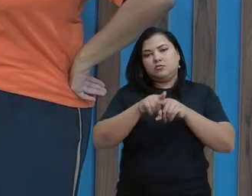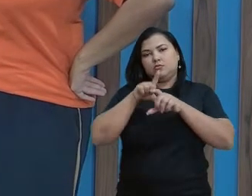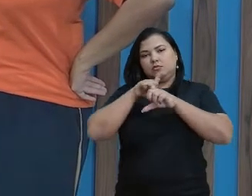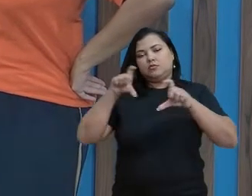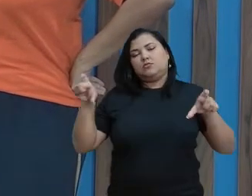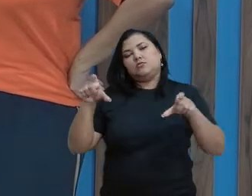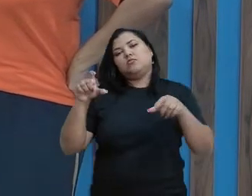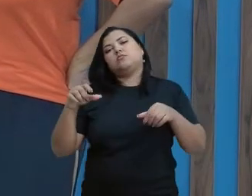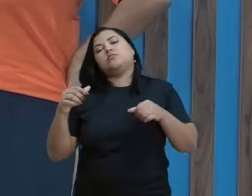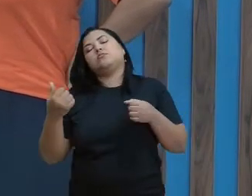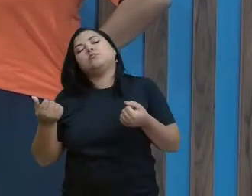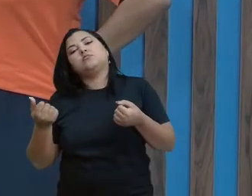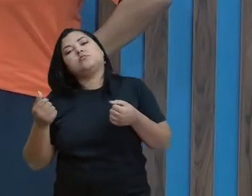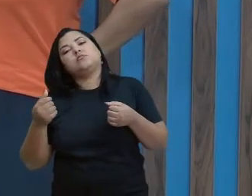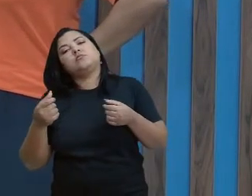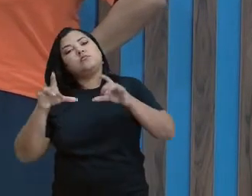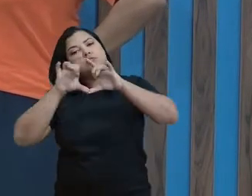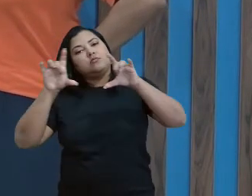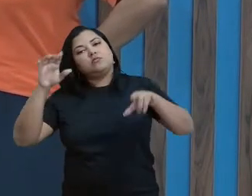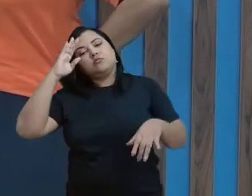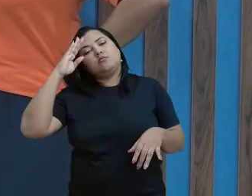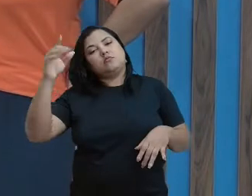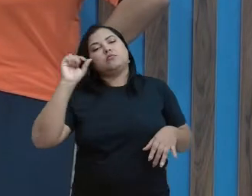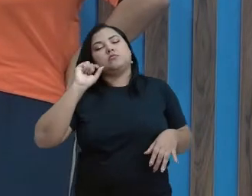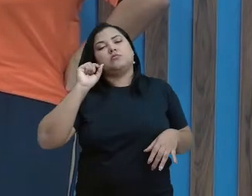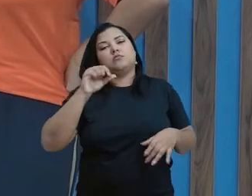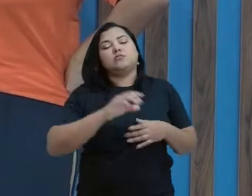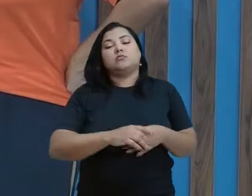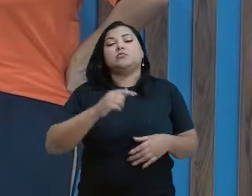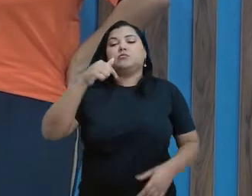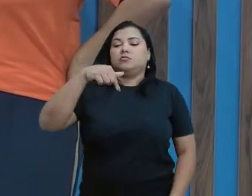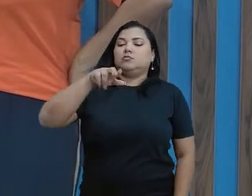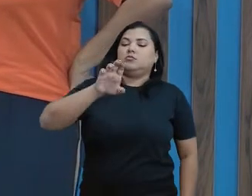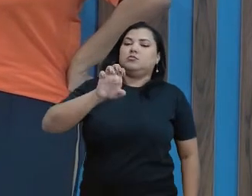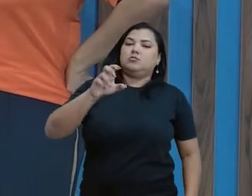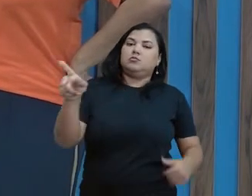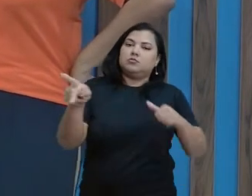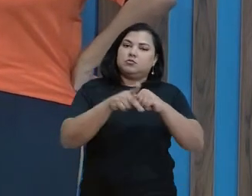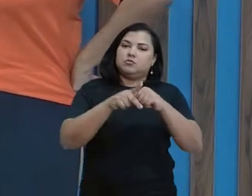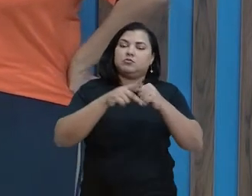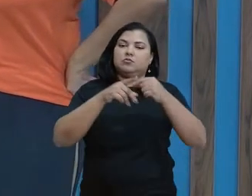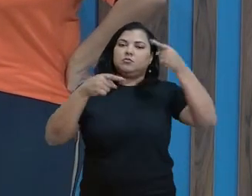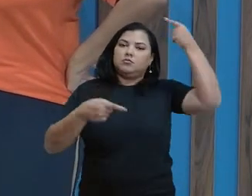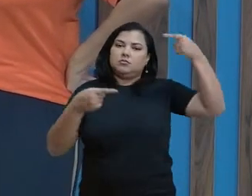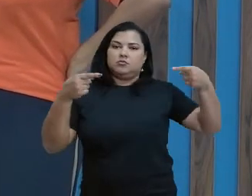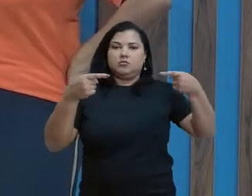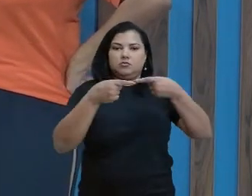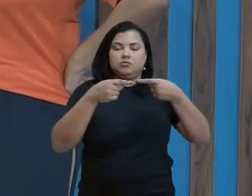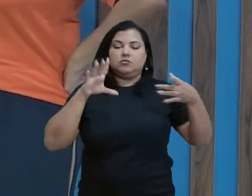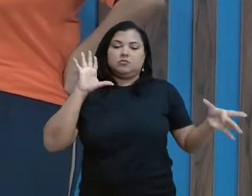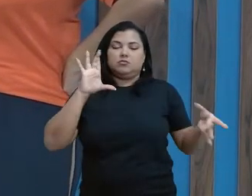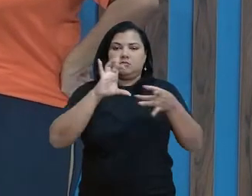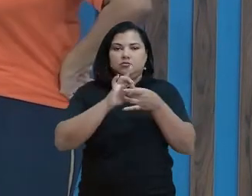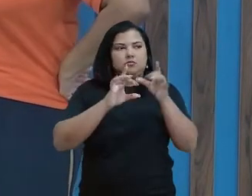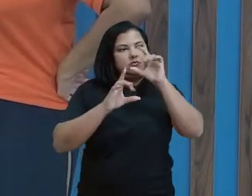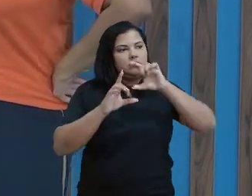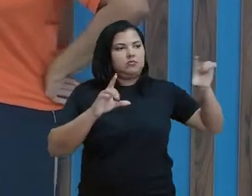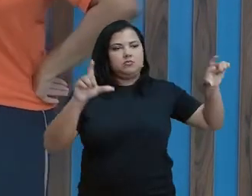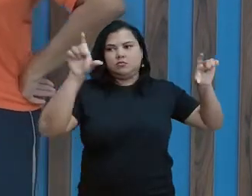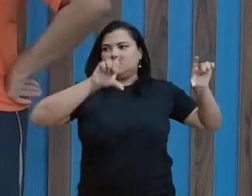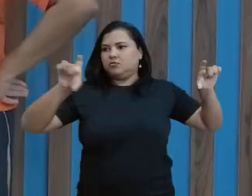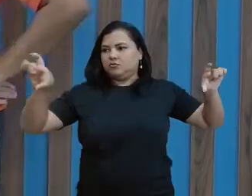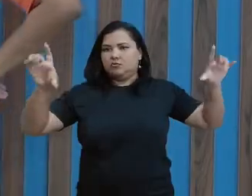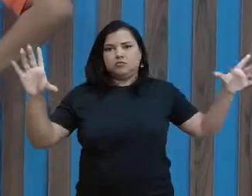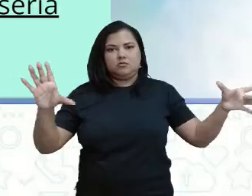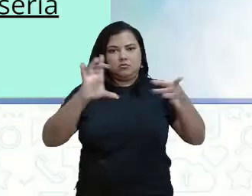modifica é feita pelo pronome relativo que além de conectar as duas orações, esse